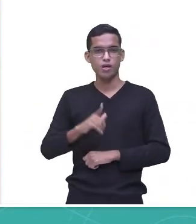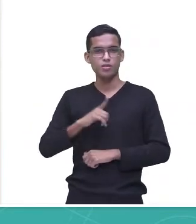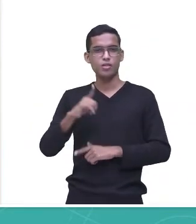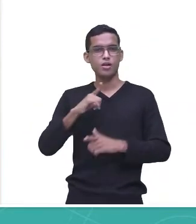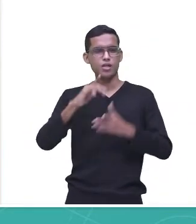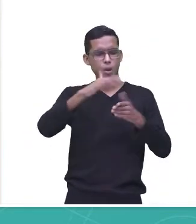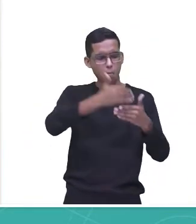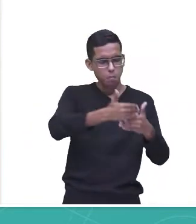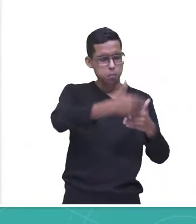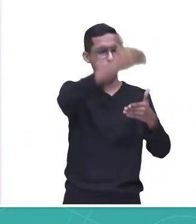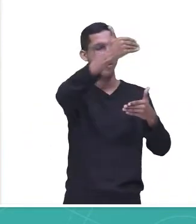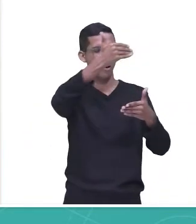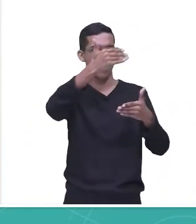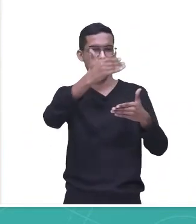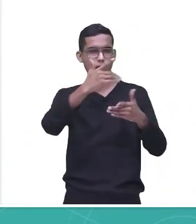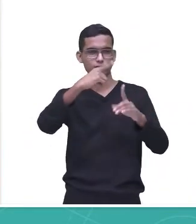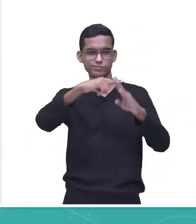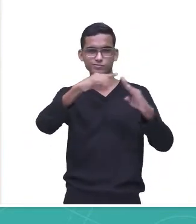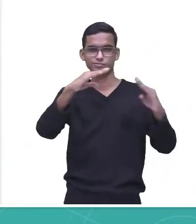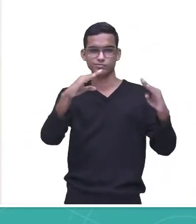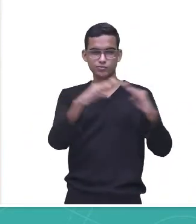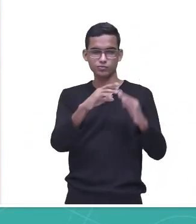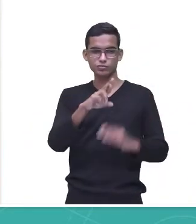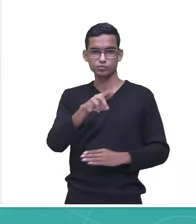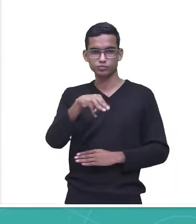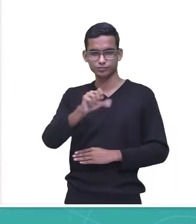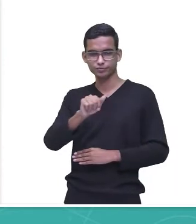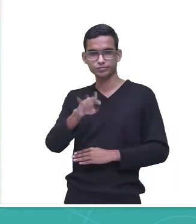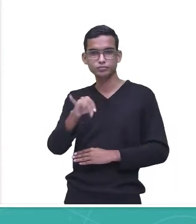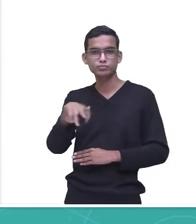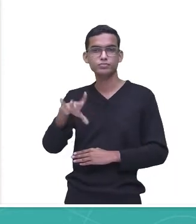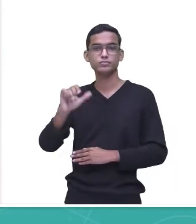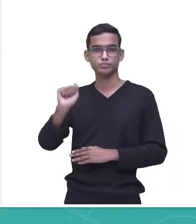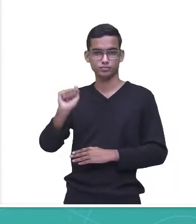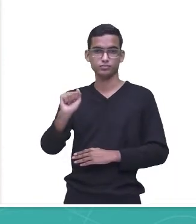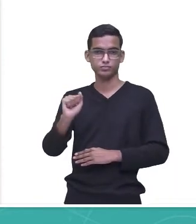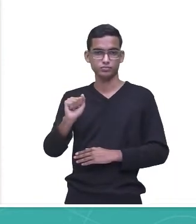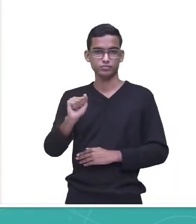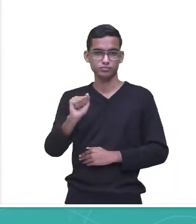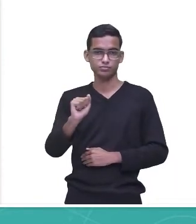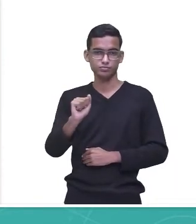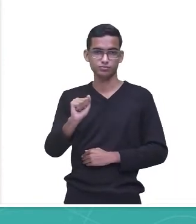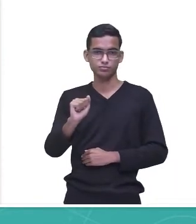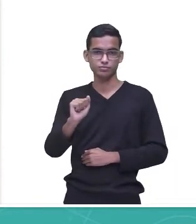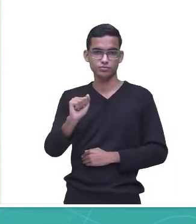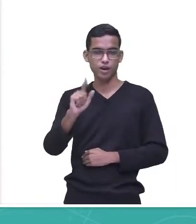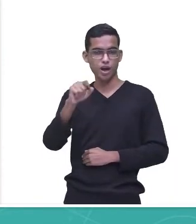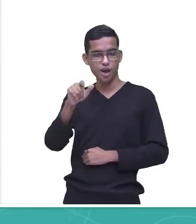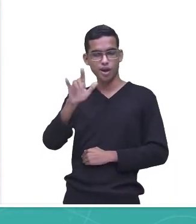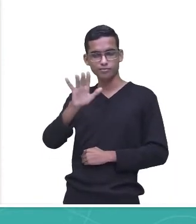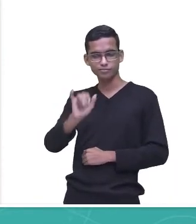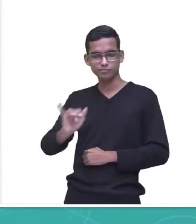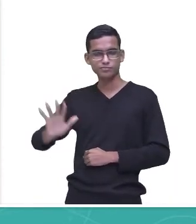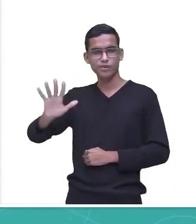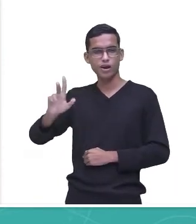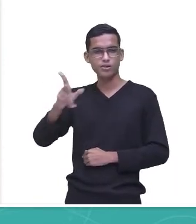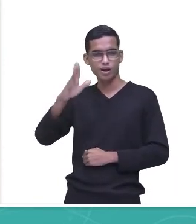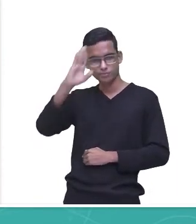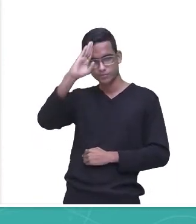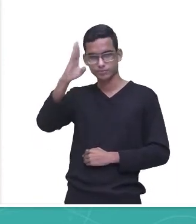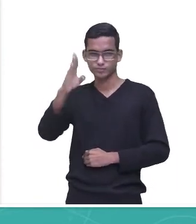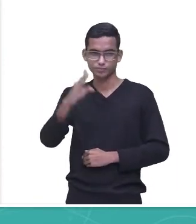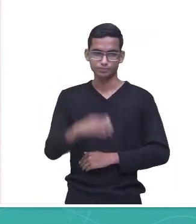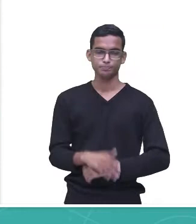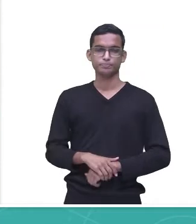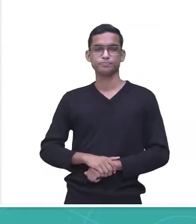igrejas góticas, como vocês podem ver, e esses personagens eles são bastante estilizados. E vamos ver mais um detalhe